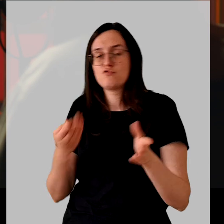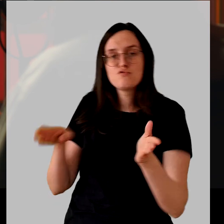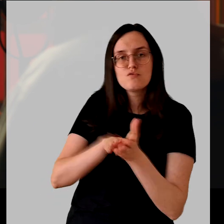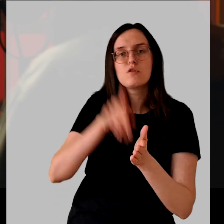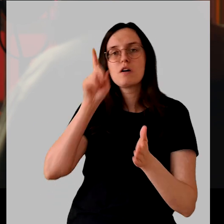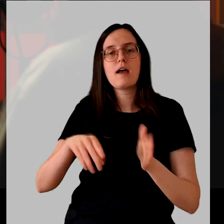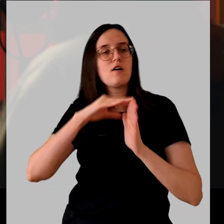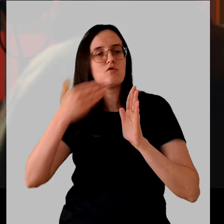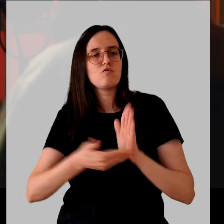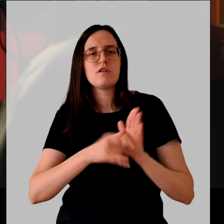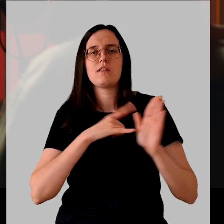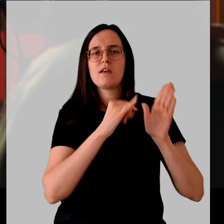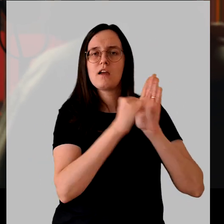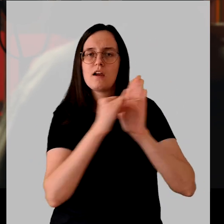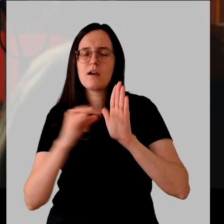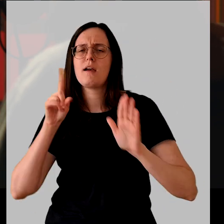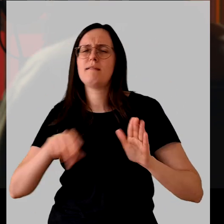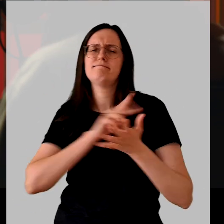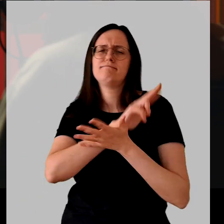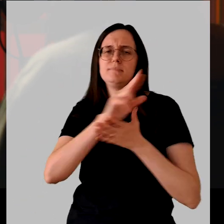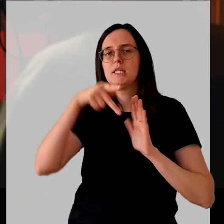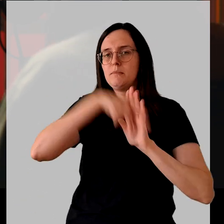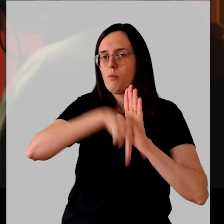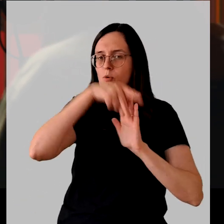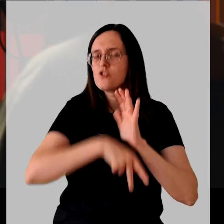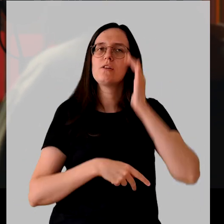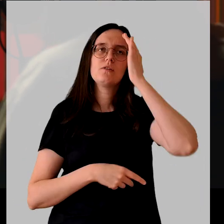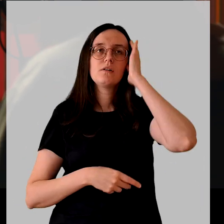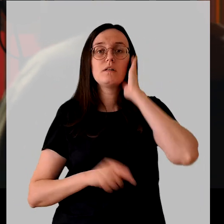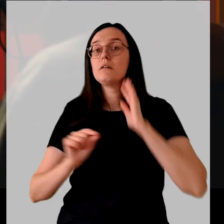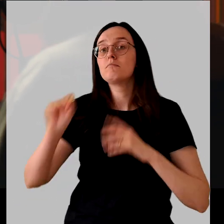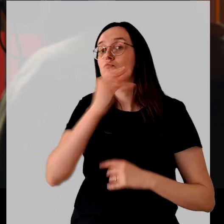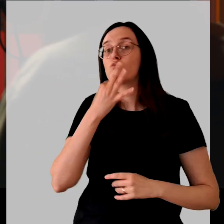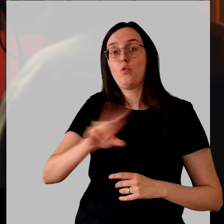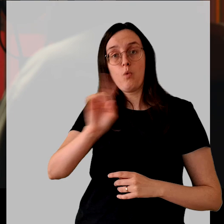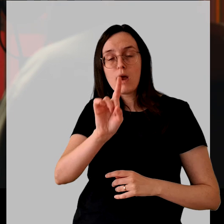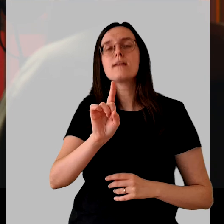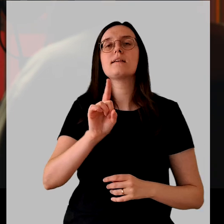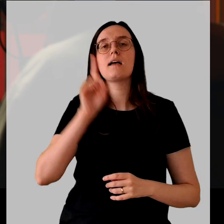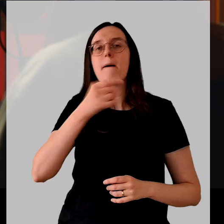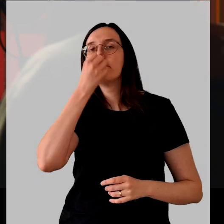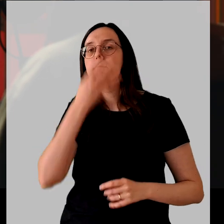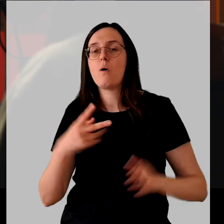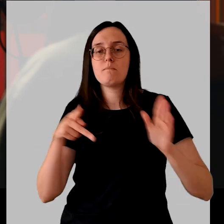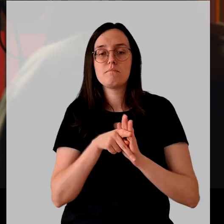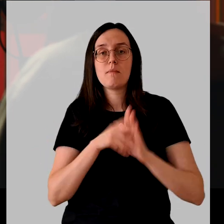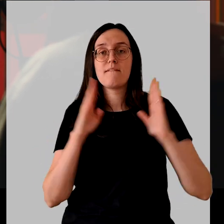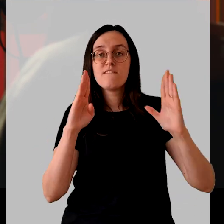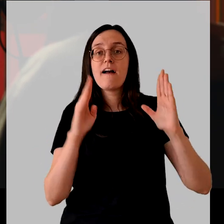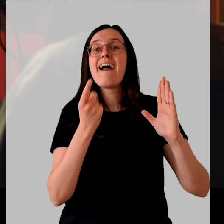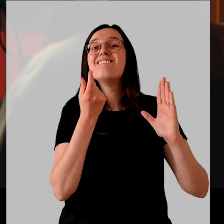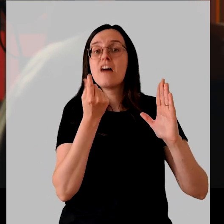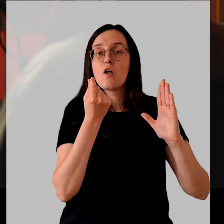vindo com todos esses editais, vão ser vários projetos. E, para quem não sabe, uma boa fatia